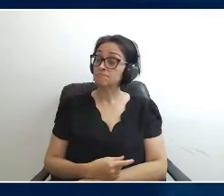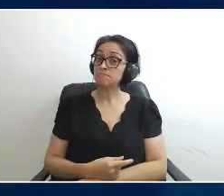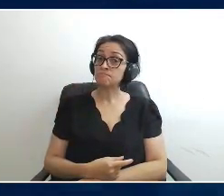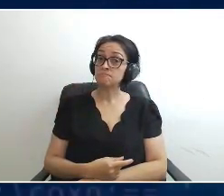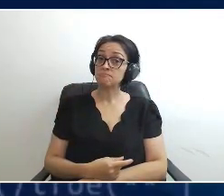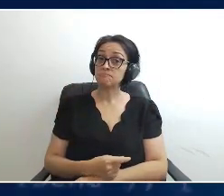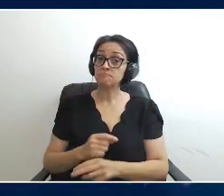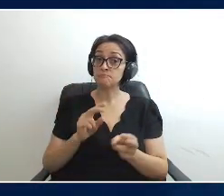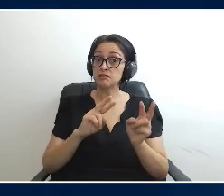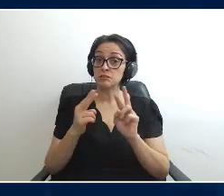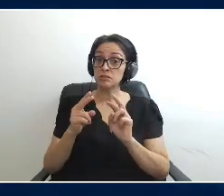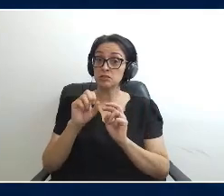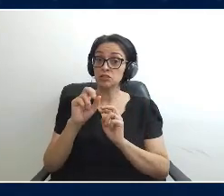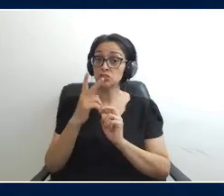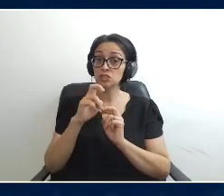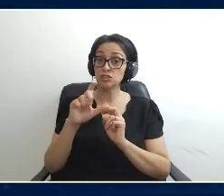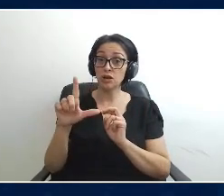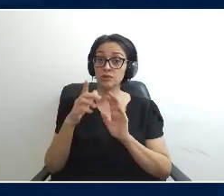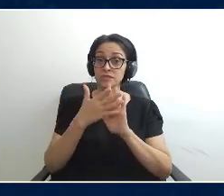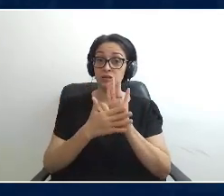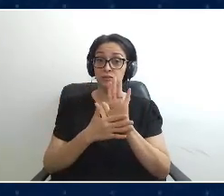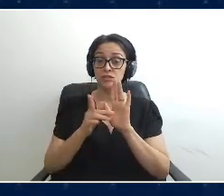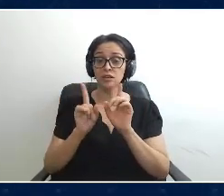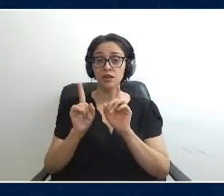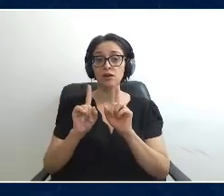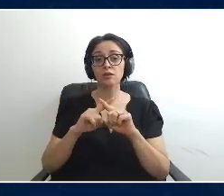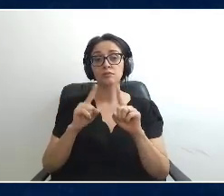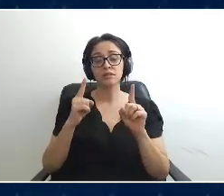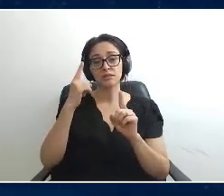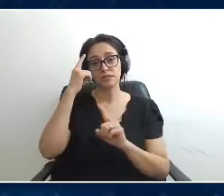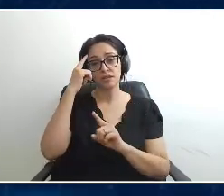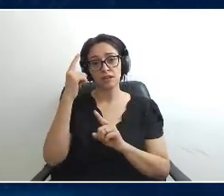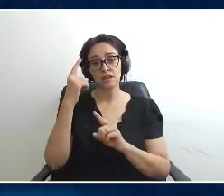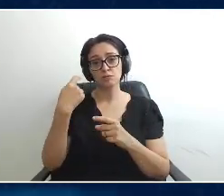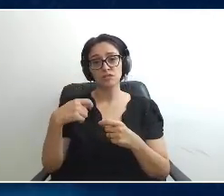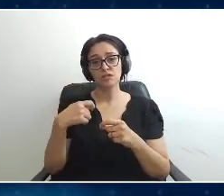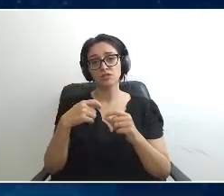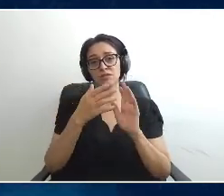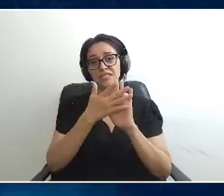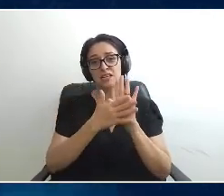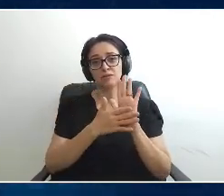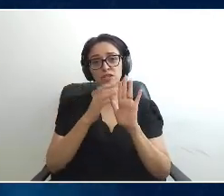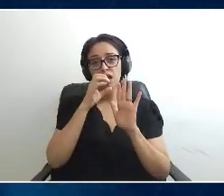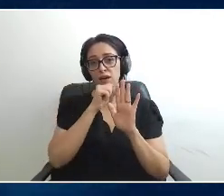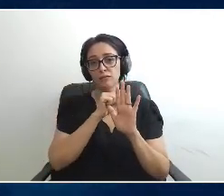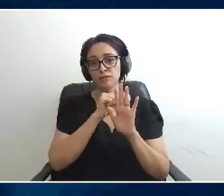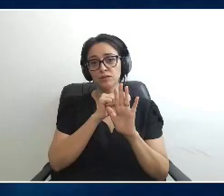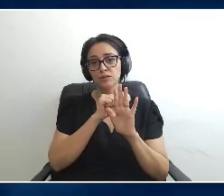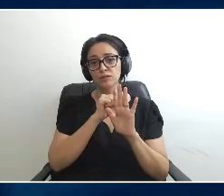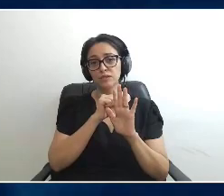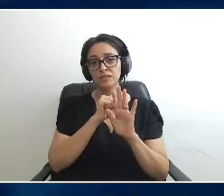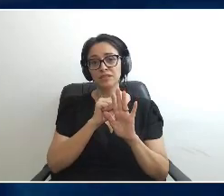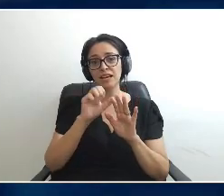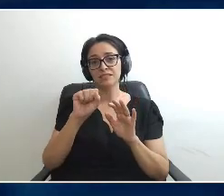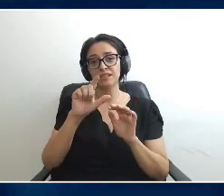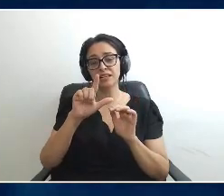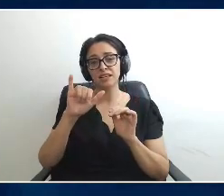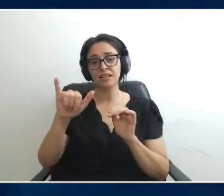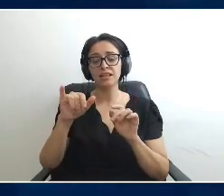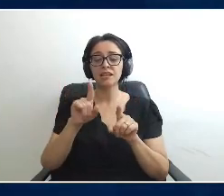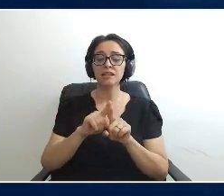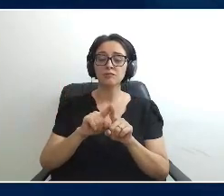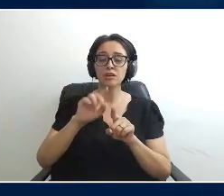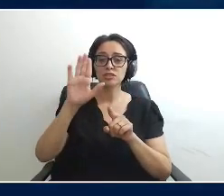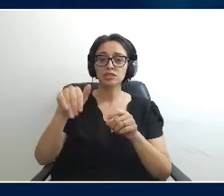shell script para Fel, não, mas a ideia é de você, pô, precisa de um scriptzinho rápido aqui na CLI para ler um arquivinho, chamar um banco, fazer